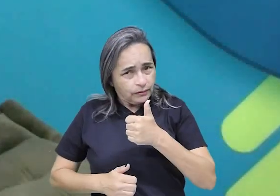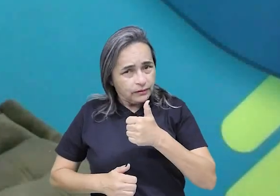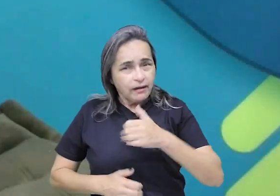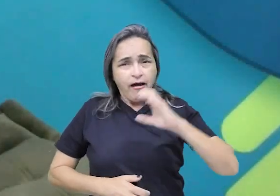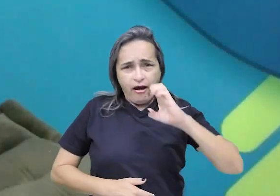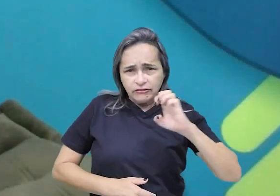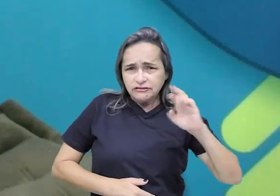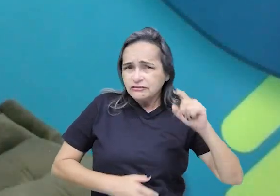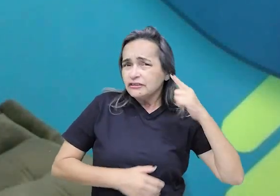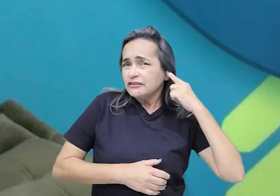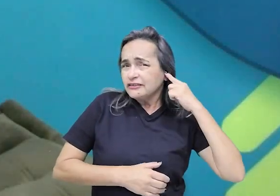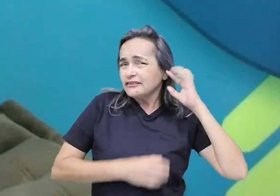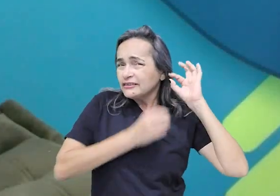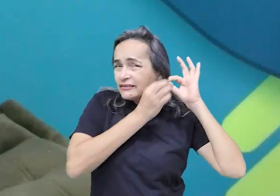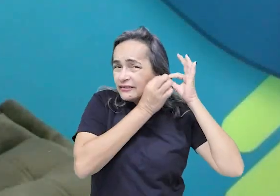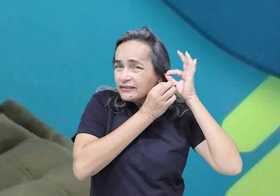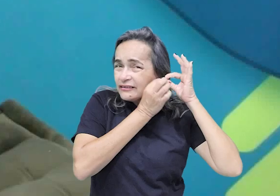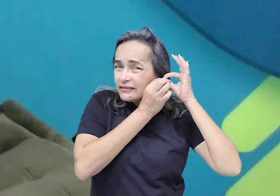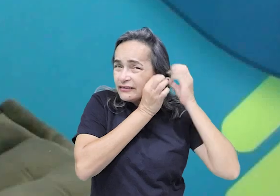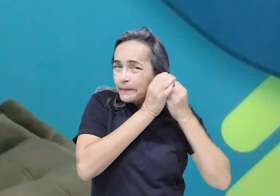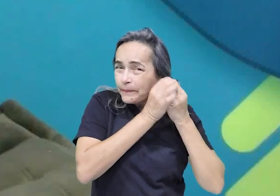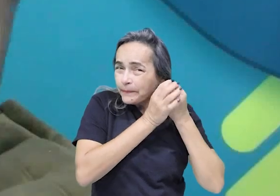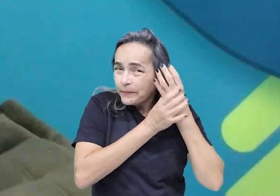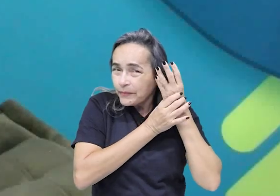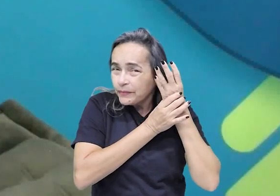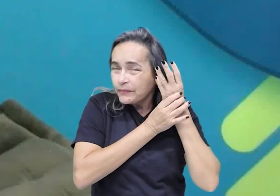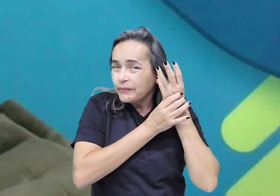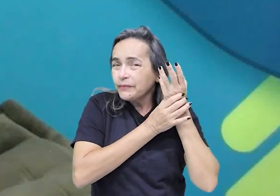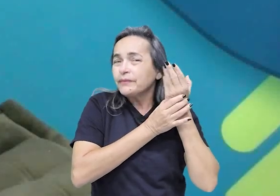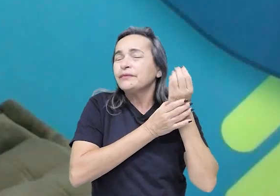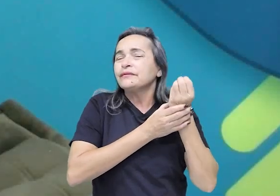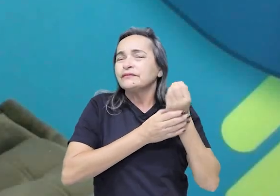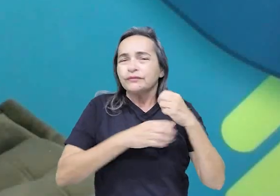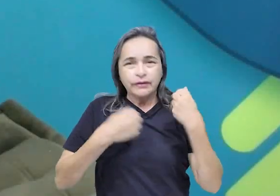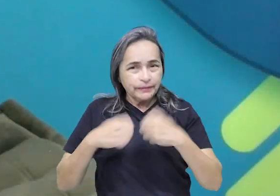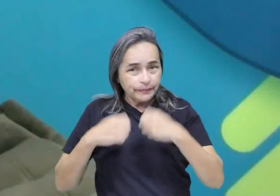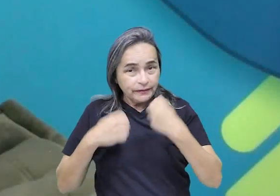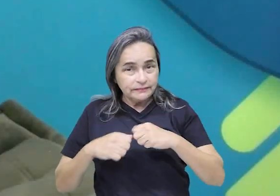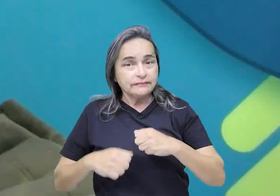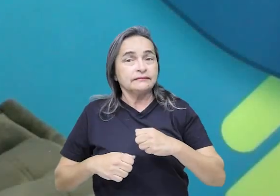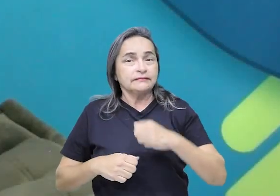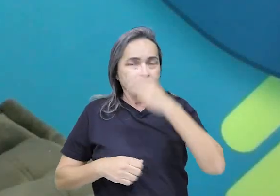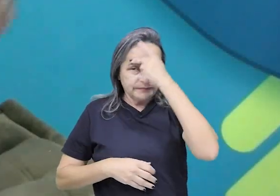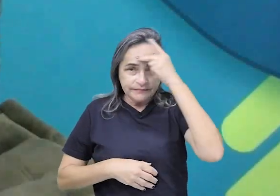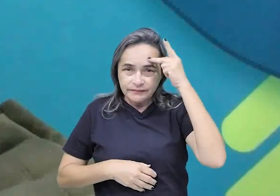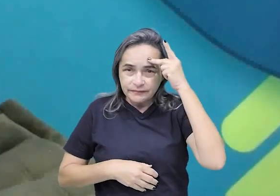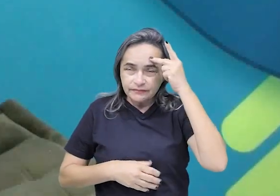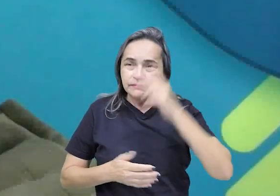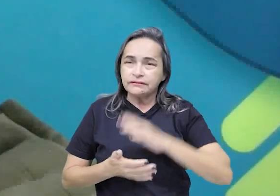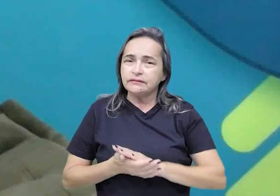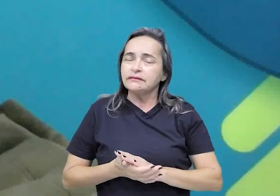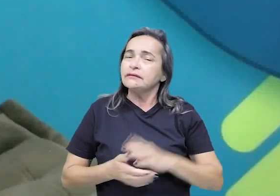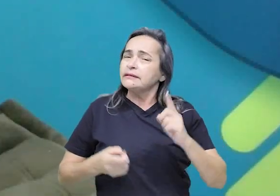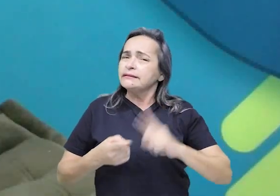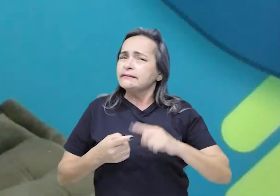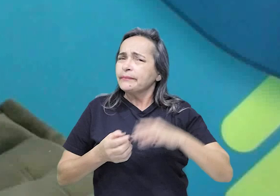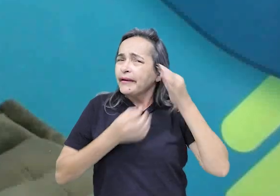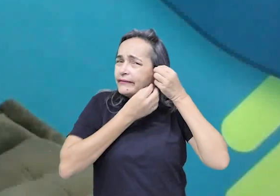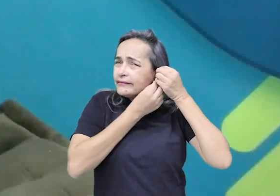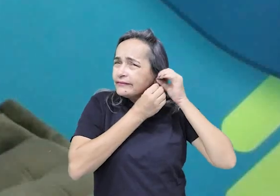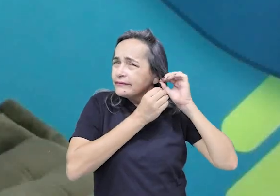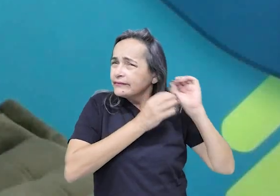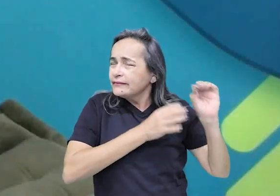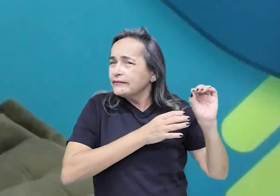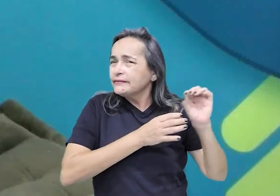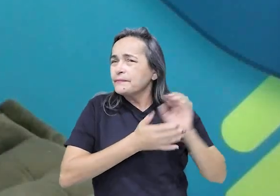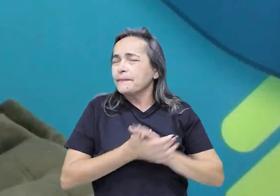minha necessidade, tá? E ela também é descartada de acordo com a minha necessidade. Como é que eu descarto essa cera? A